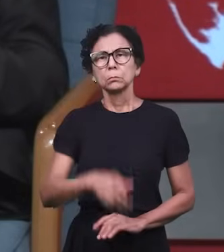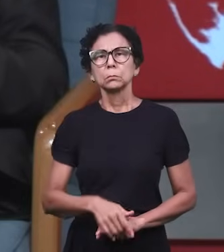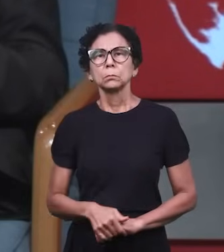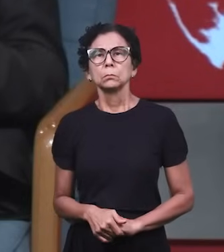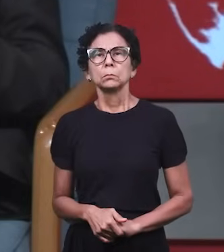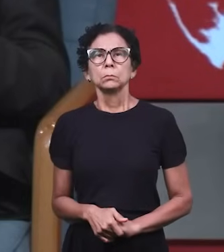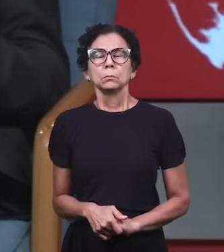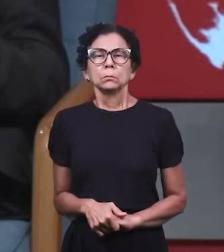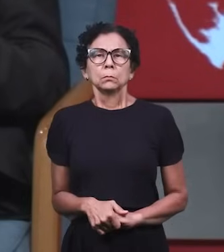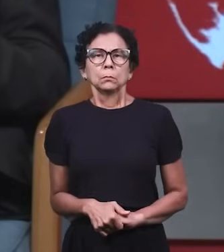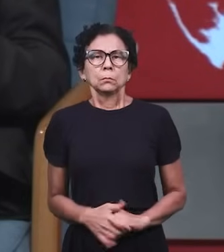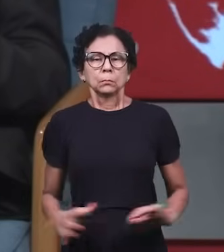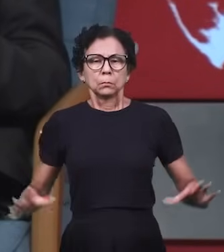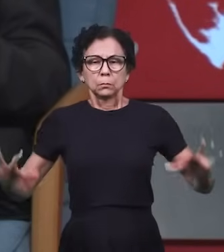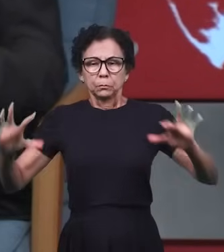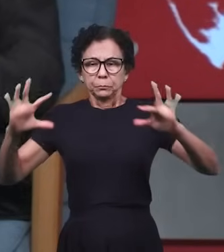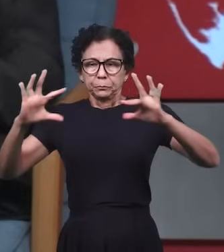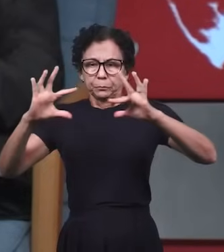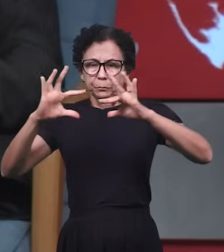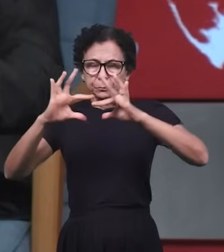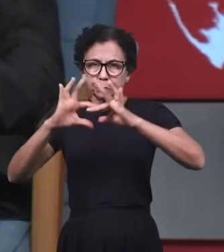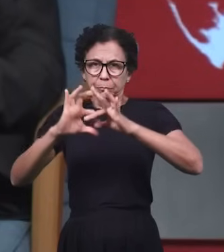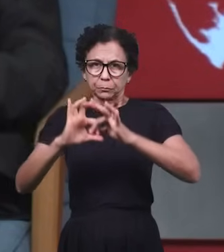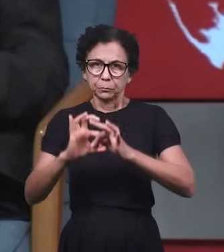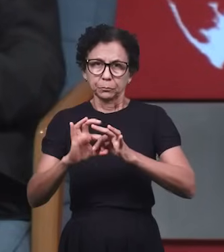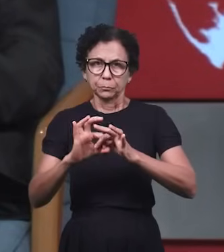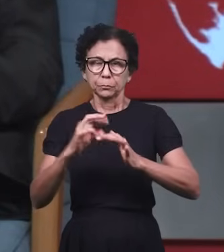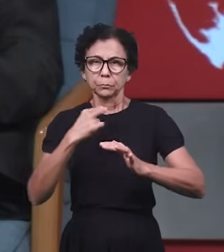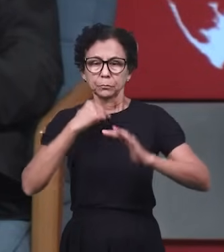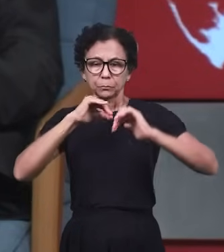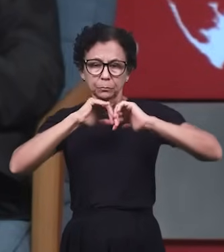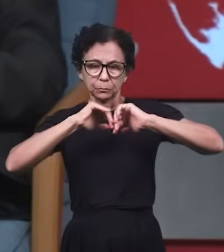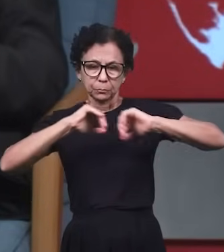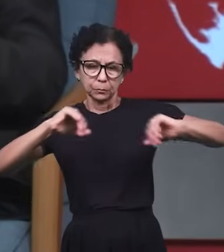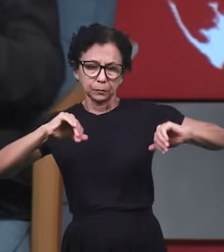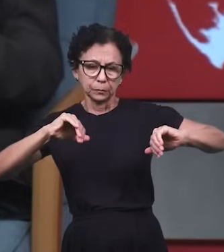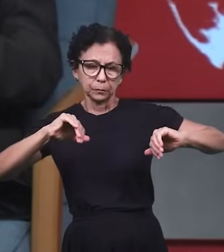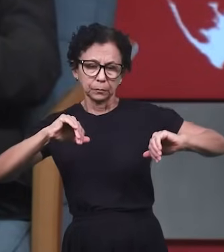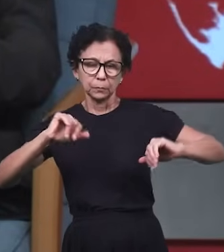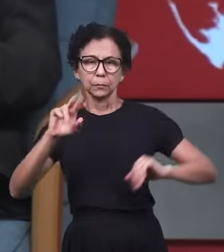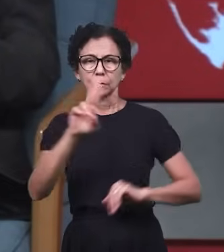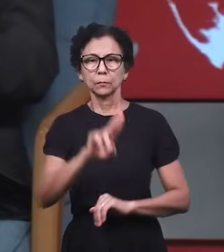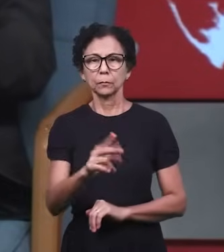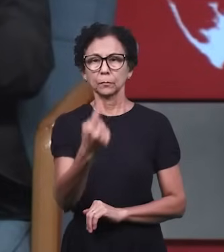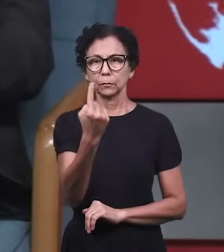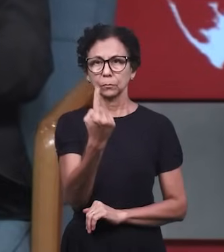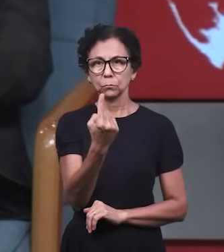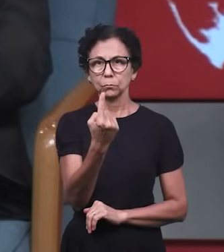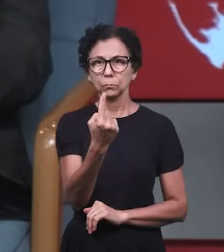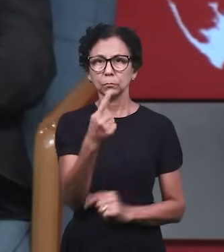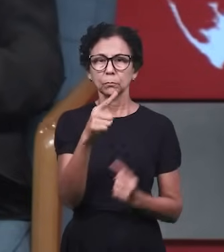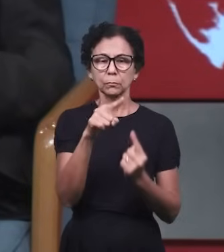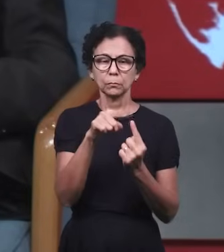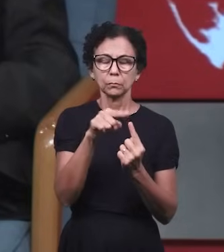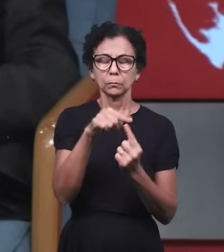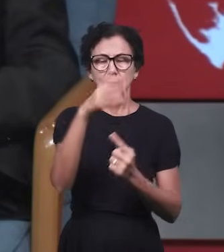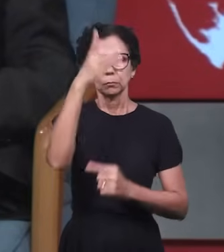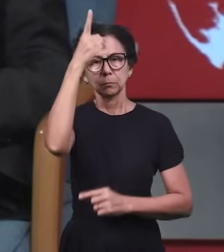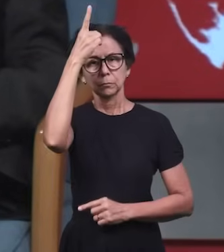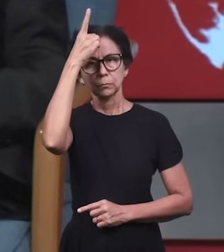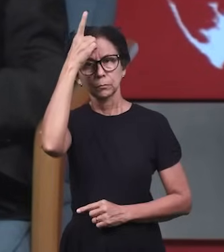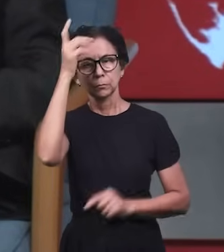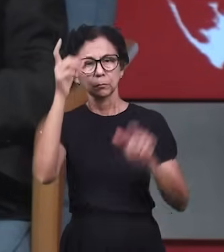anulam, eles se completam. Isso é disciplina. Então, é por isso que a própria palavra diz assim,